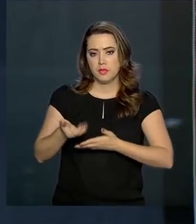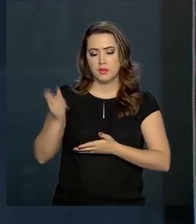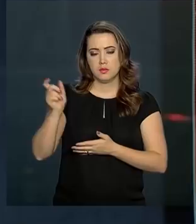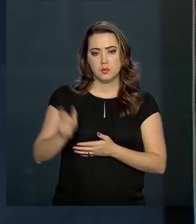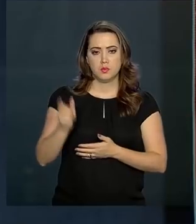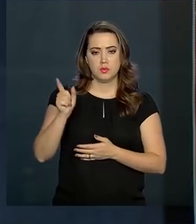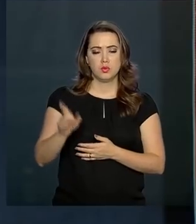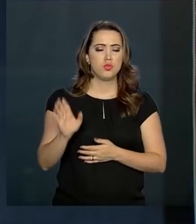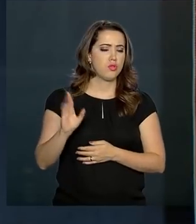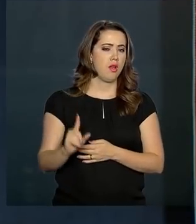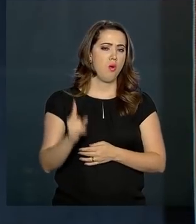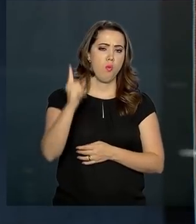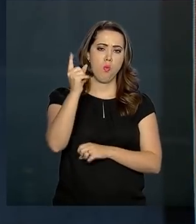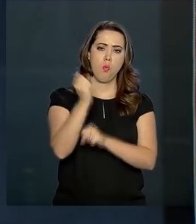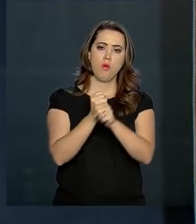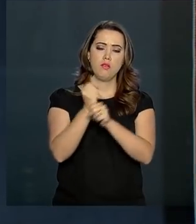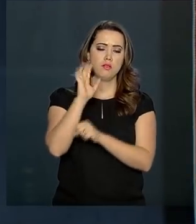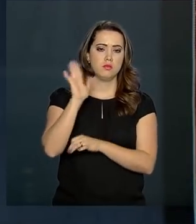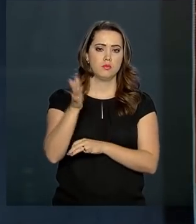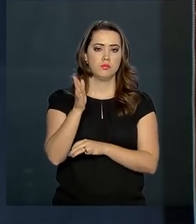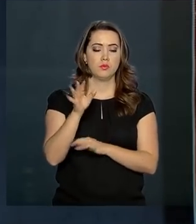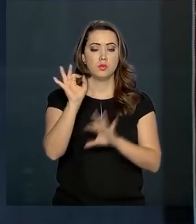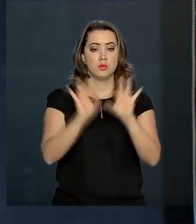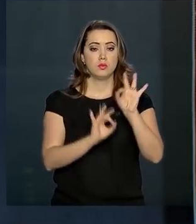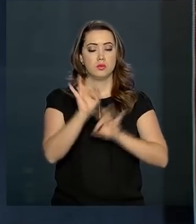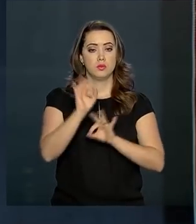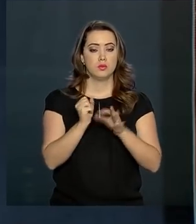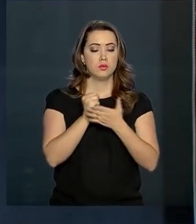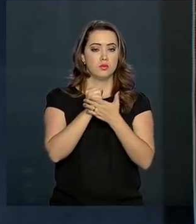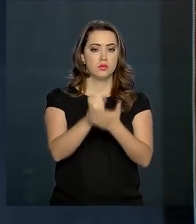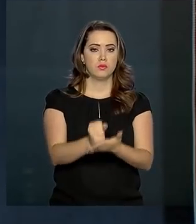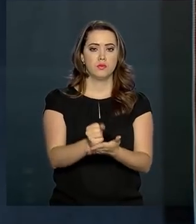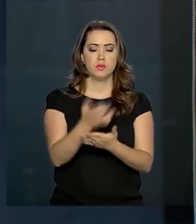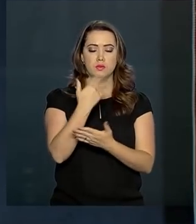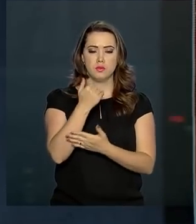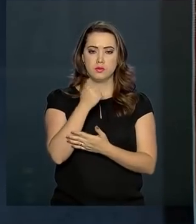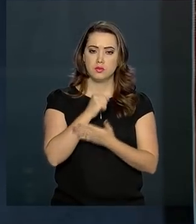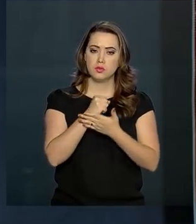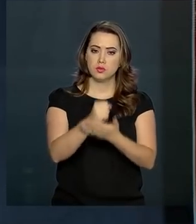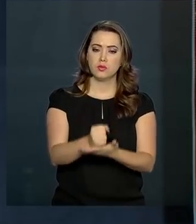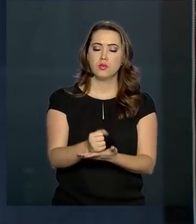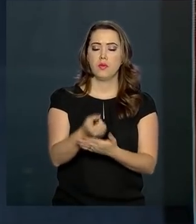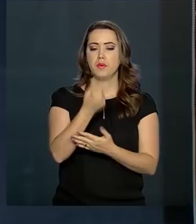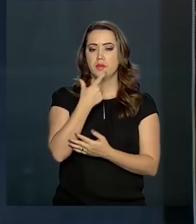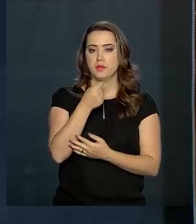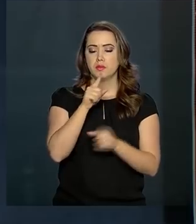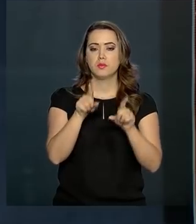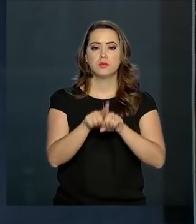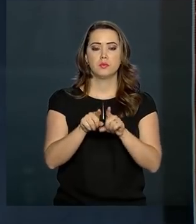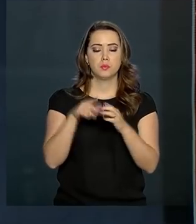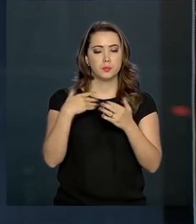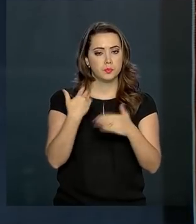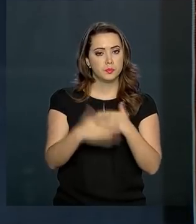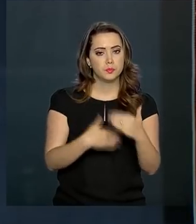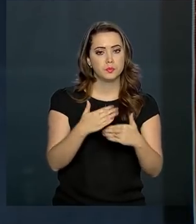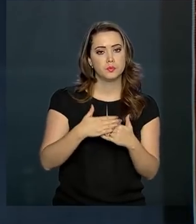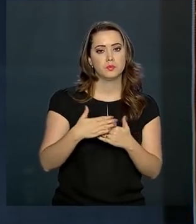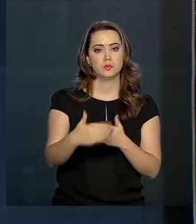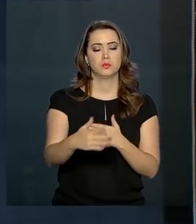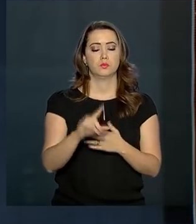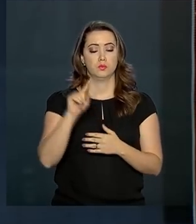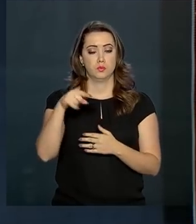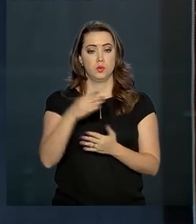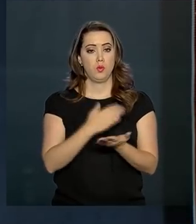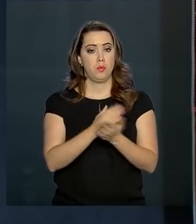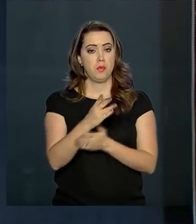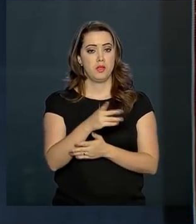por pelo menos um ano. O cronograma de oferta de alimentos e remédios também está mantido. A partir do